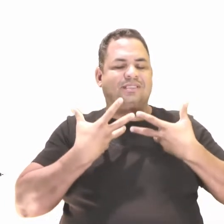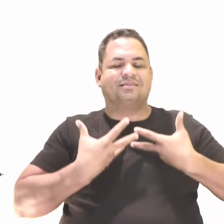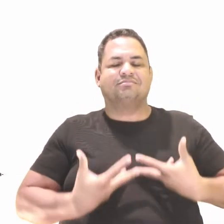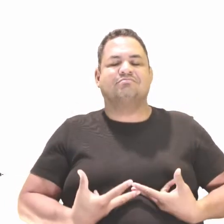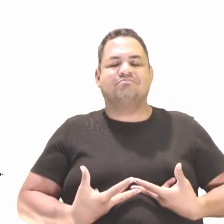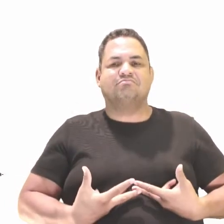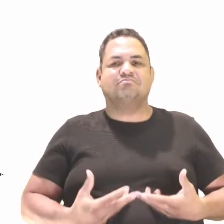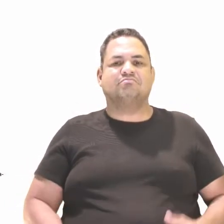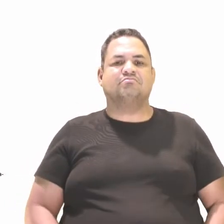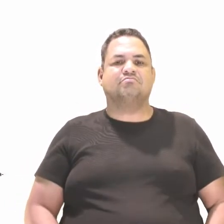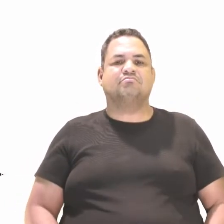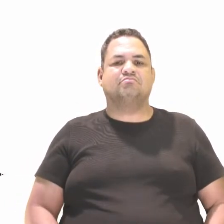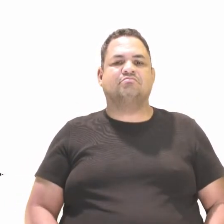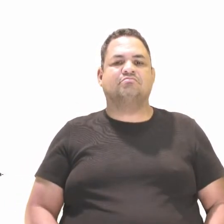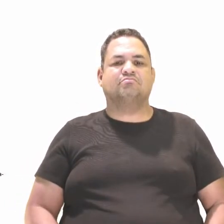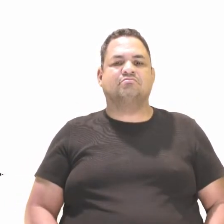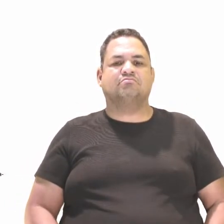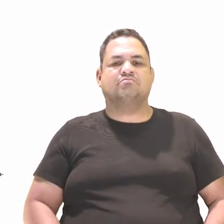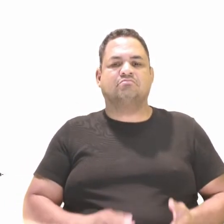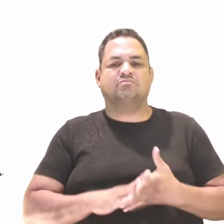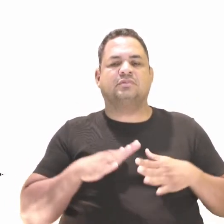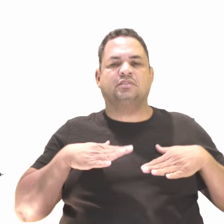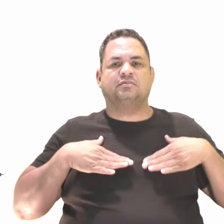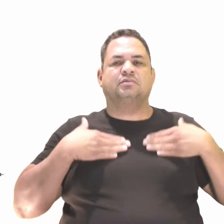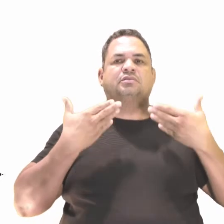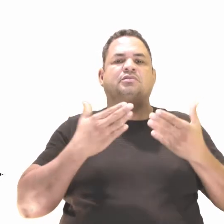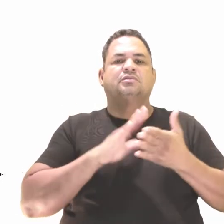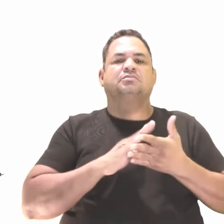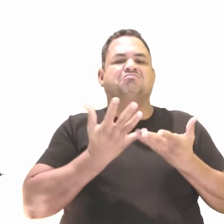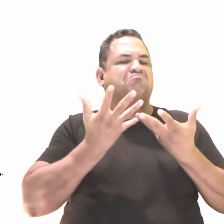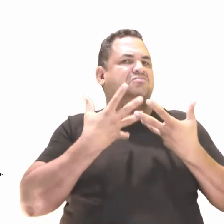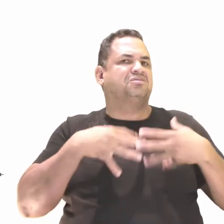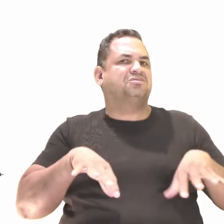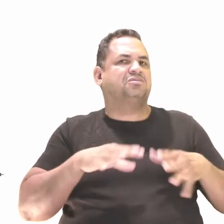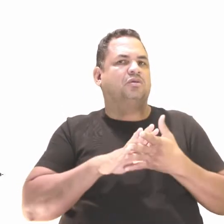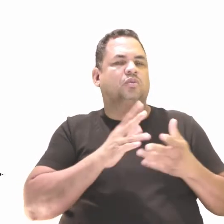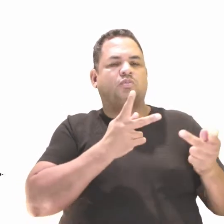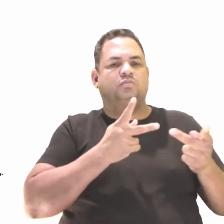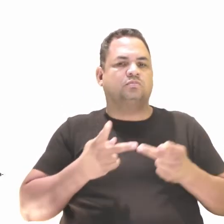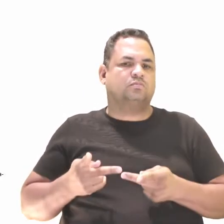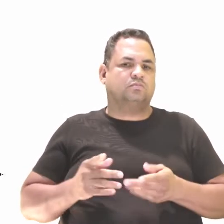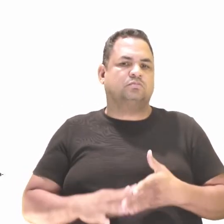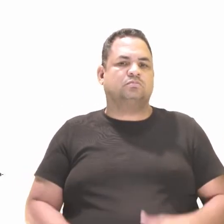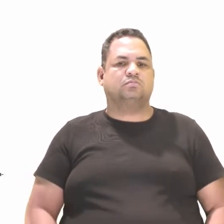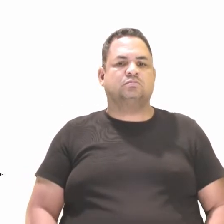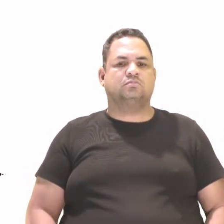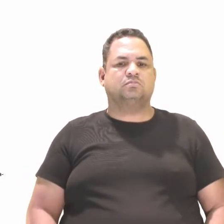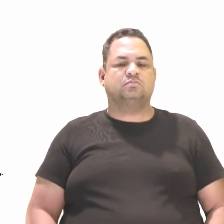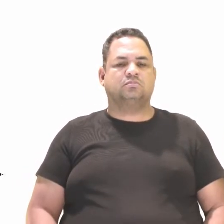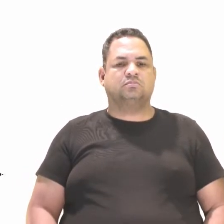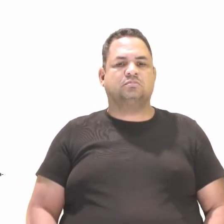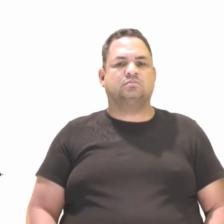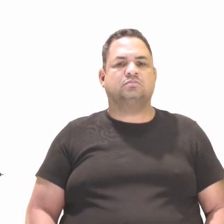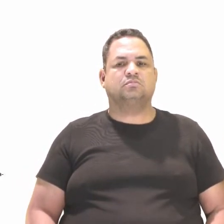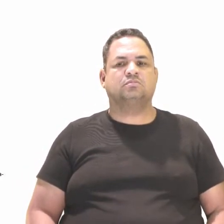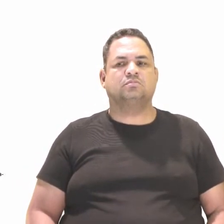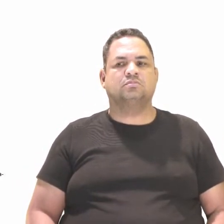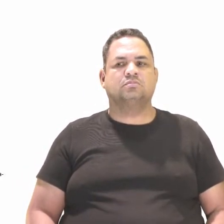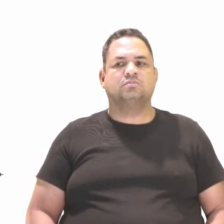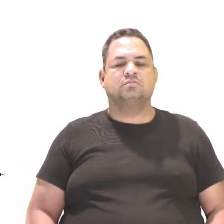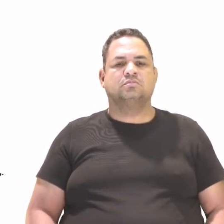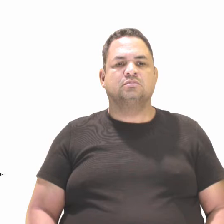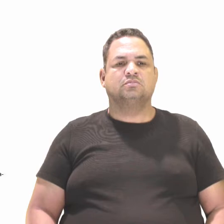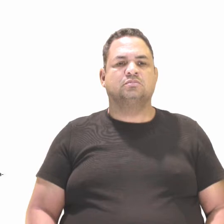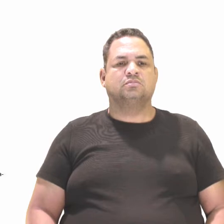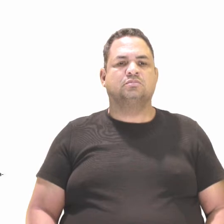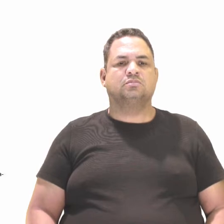é nível do seu dog, você não está afim de sair, você pode recusar convites dessa seguinte forma. In English,